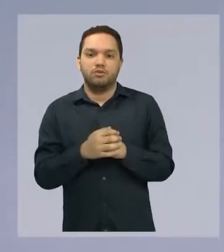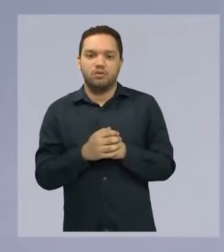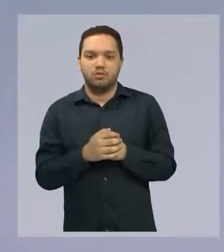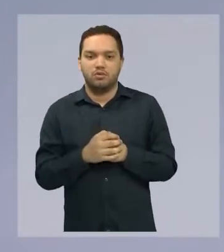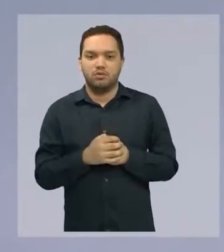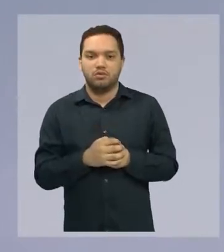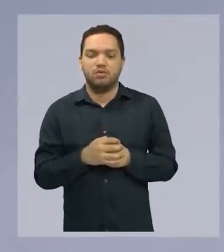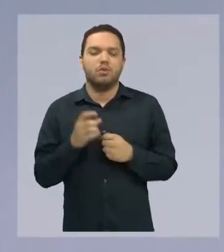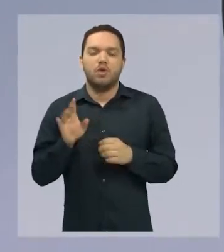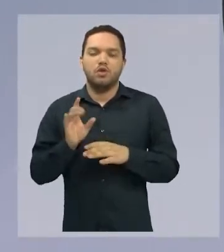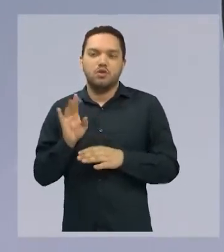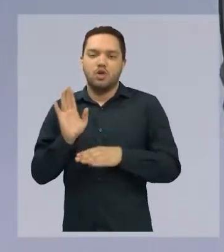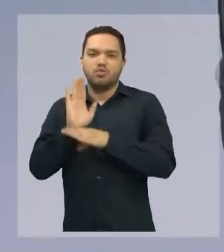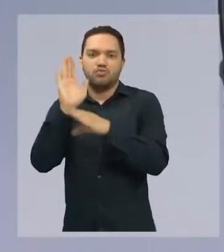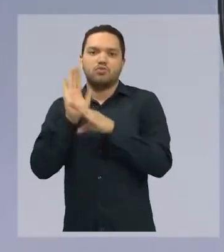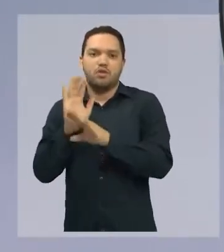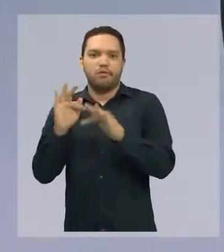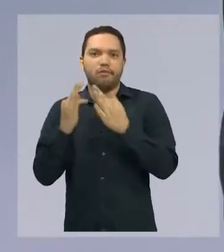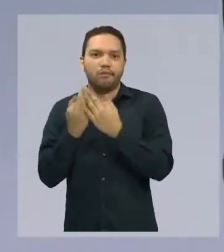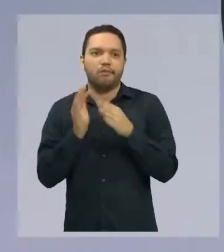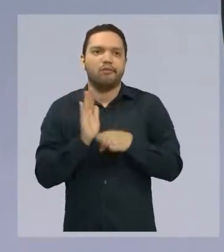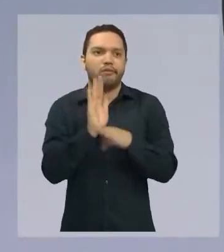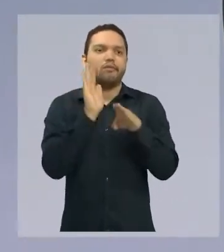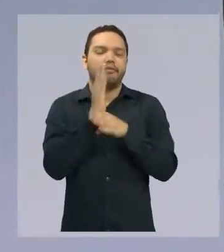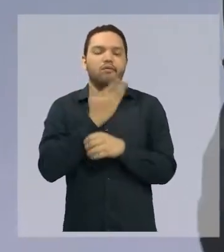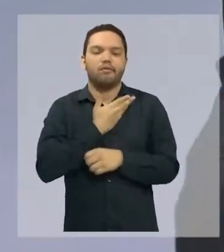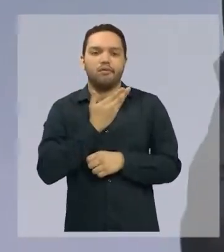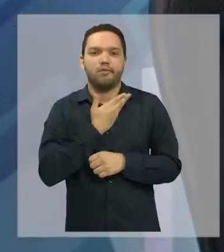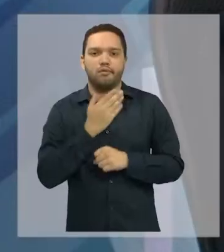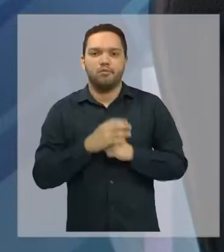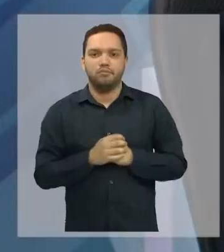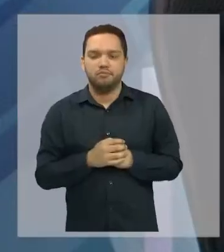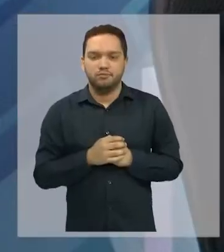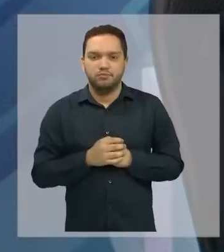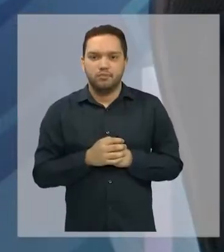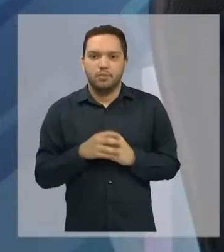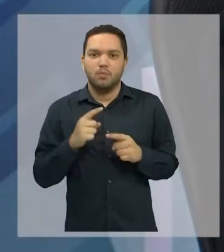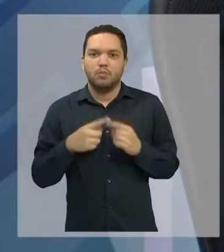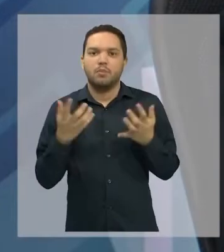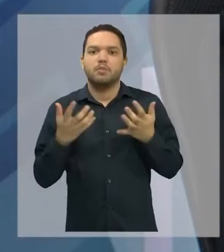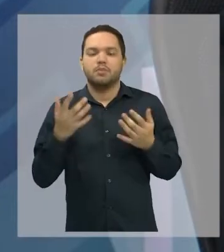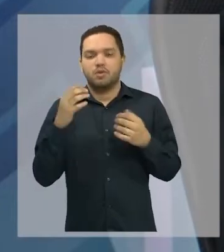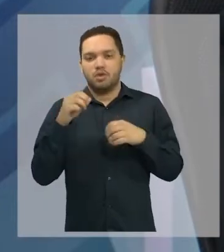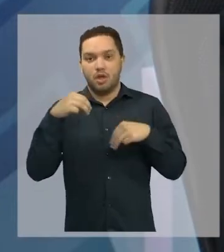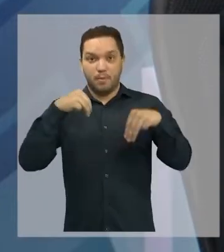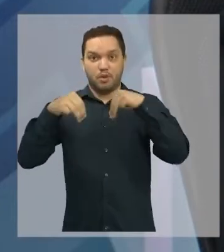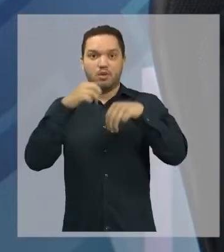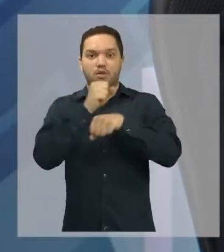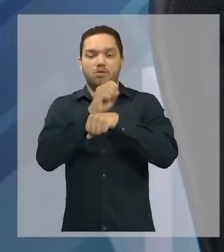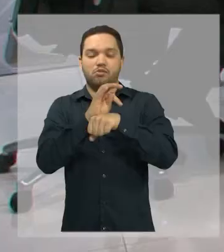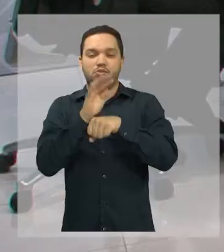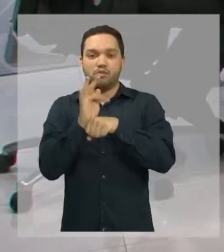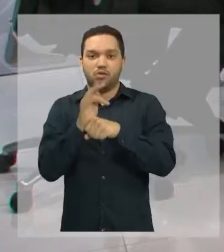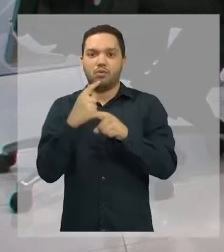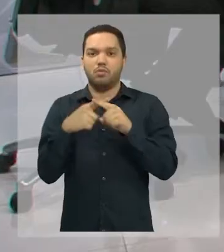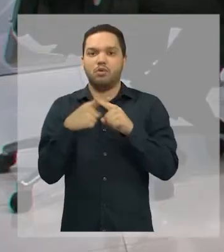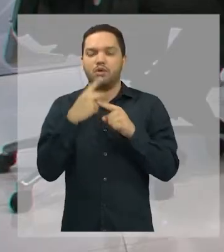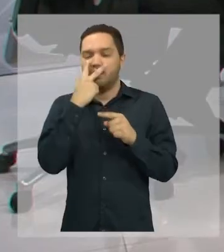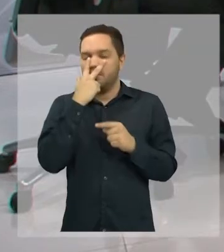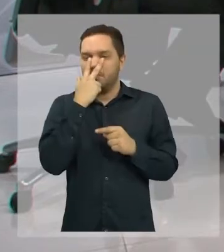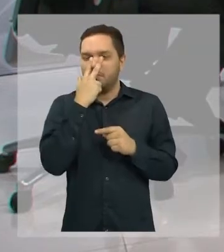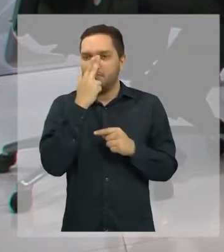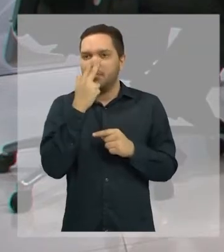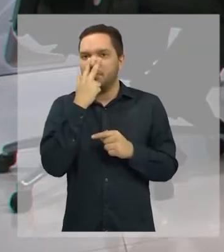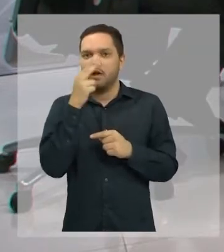do parente, nem do amigo. Então, por que existe uma disputa para ser ministro do Supremo, do STJ? Porque aquilo lhe